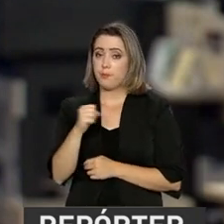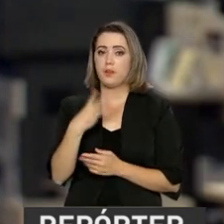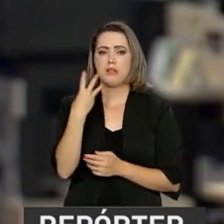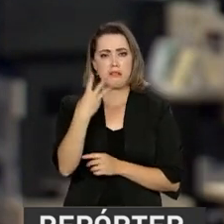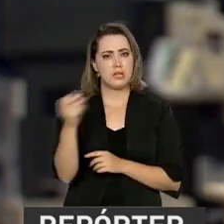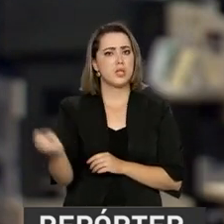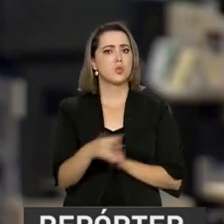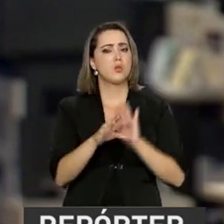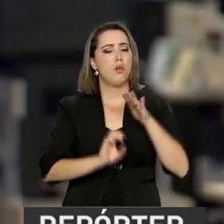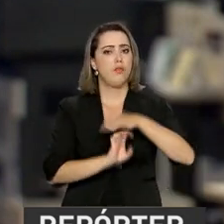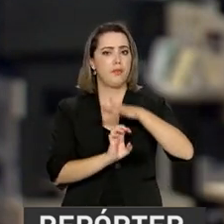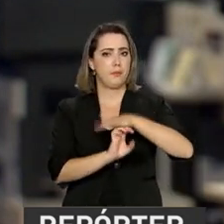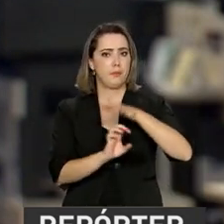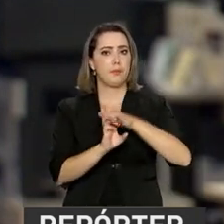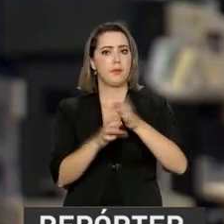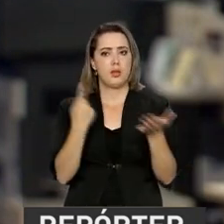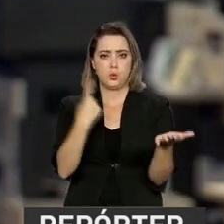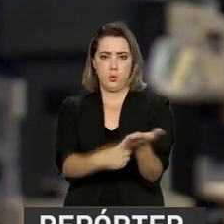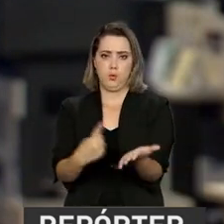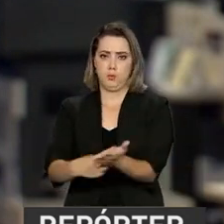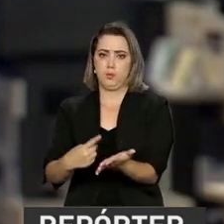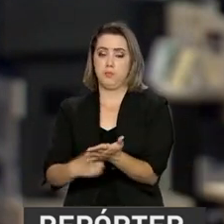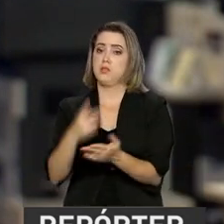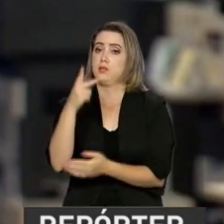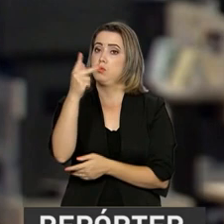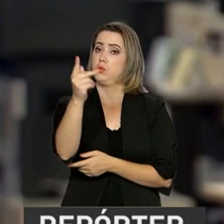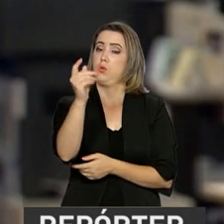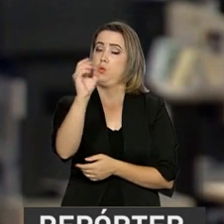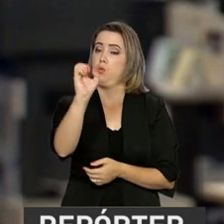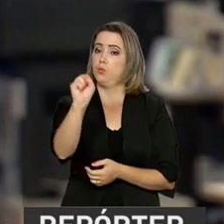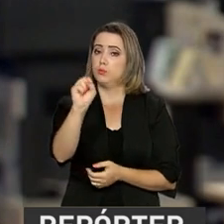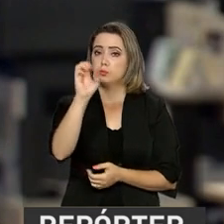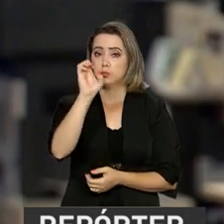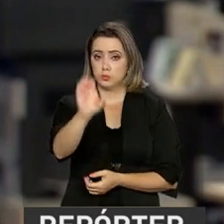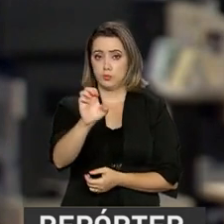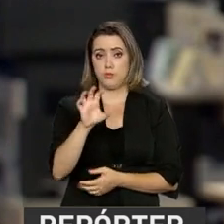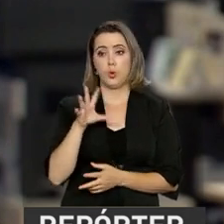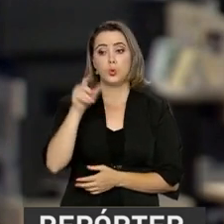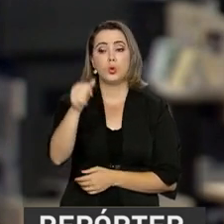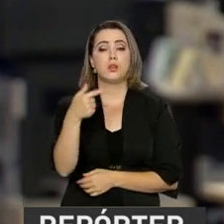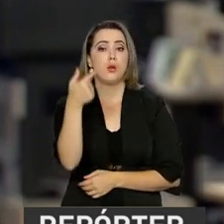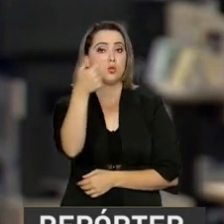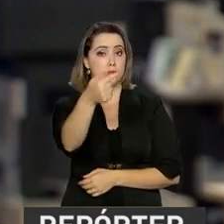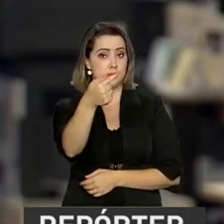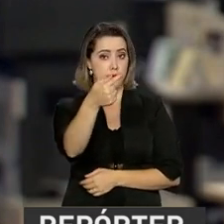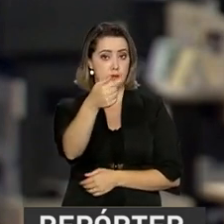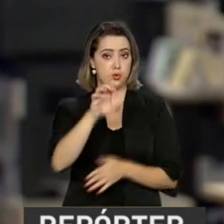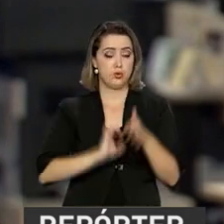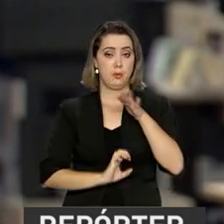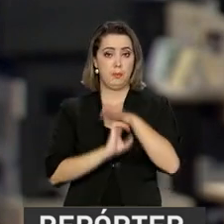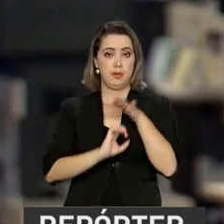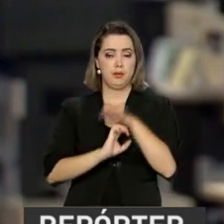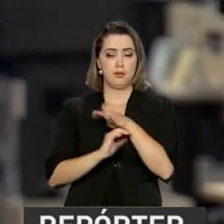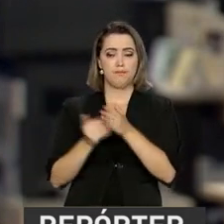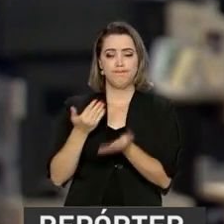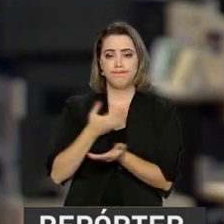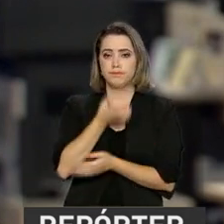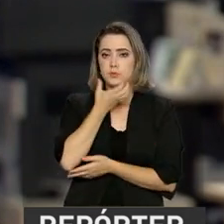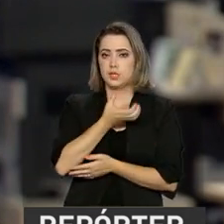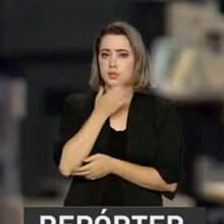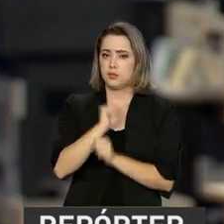duas delas aqui do Estado de São Paulo e uma do Paraná no total sete companhias ingressaram do PSE Desde dezembro do ano passado